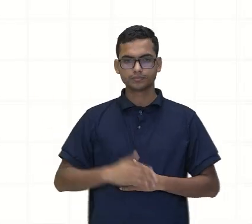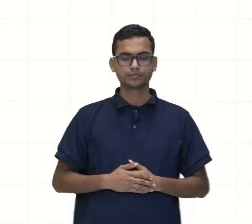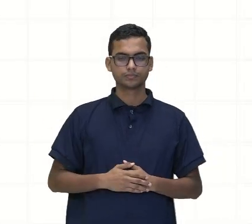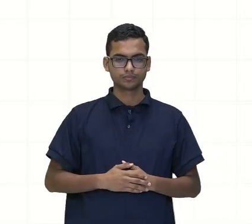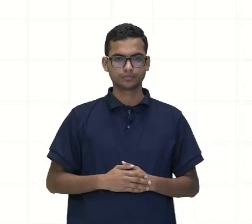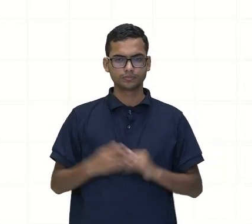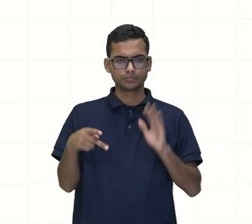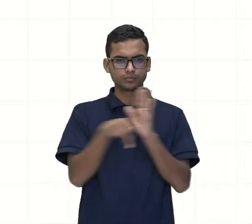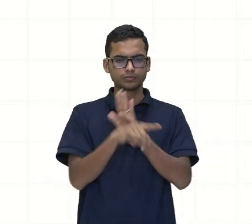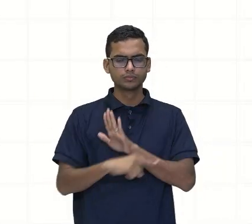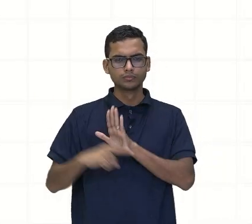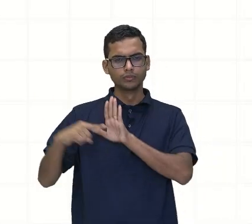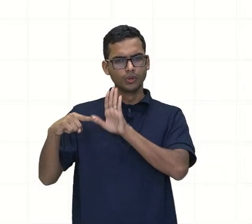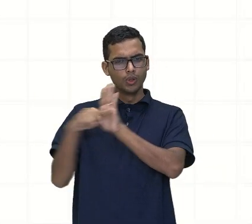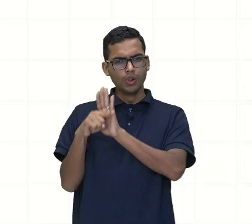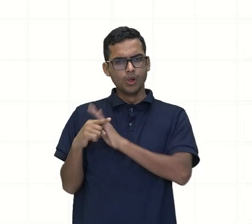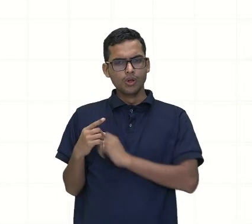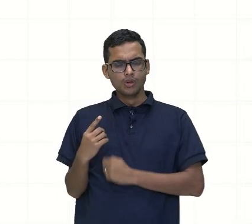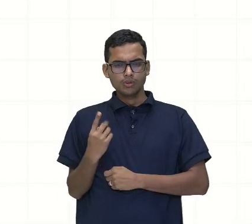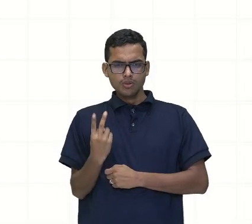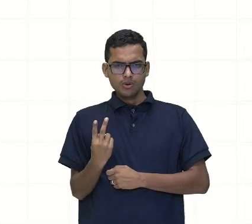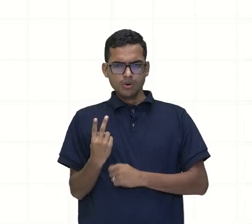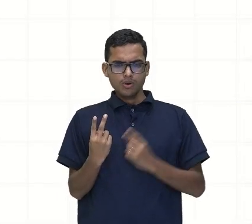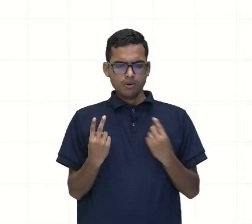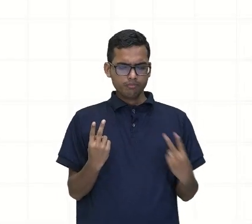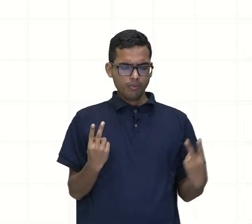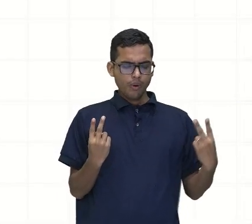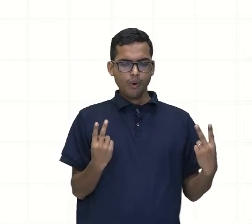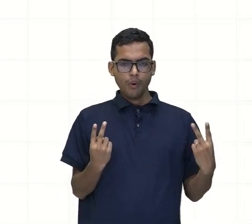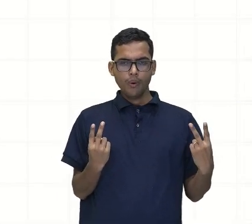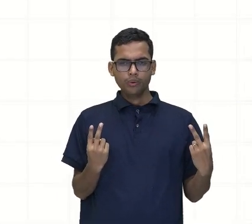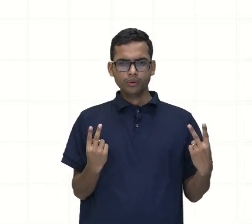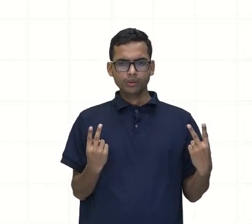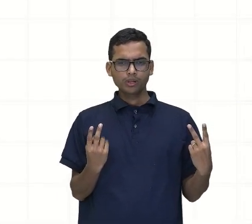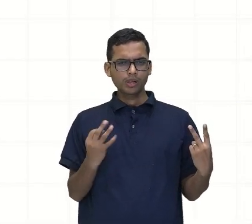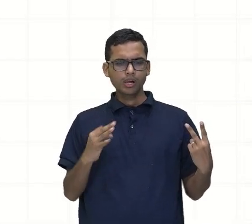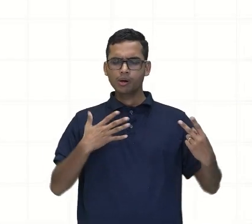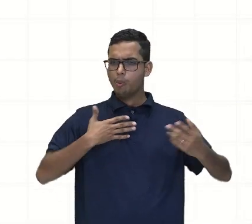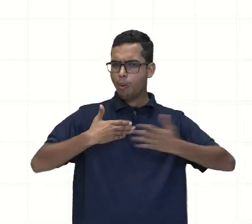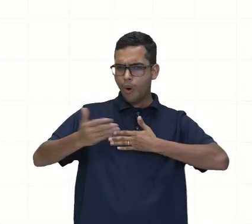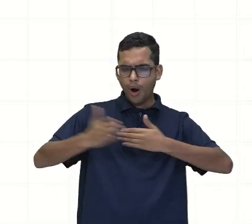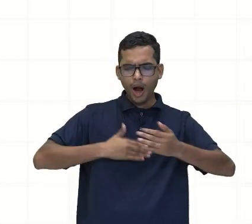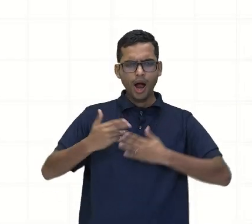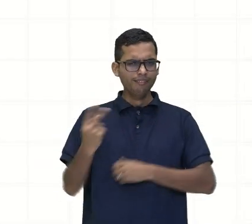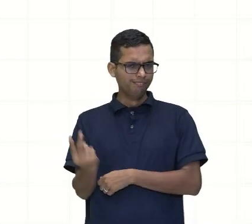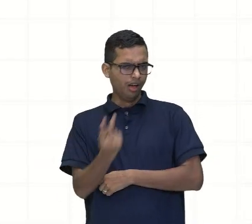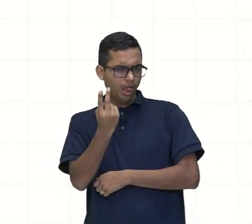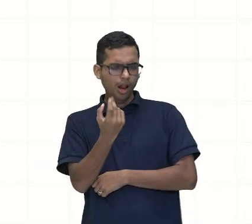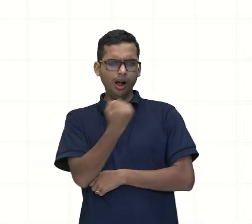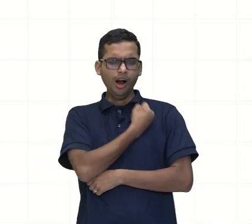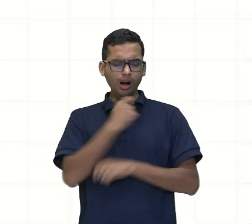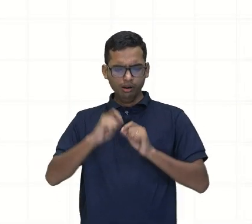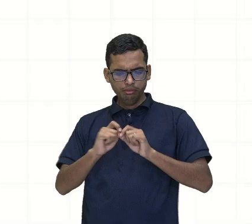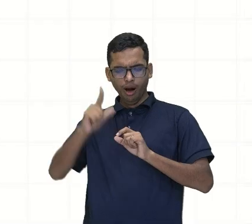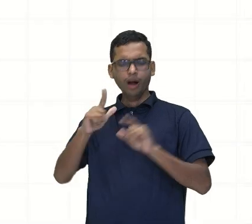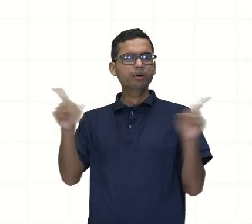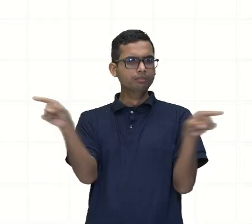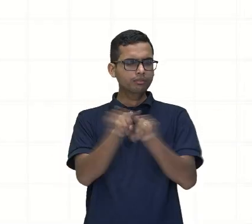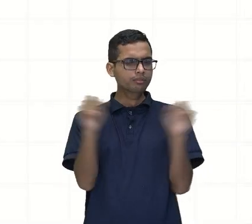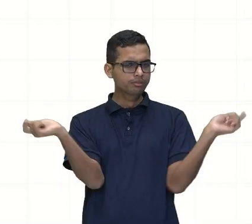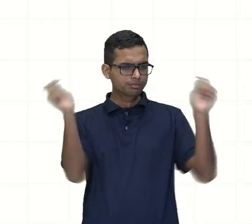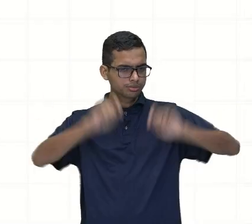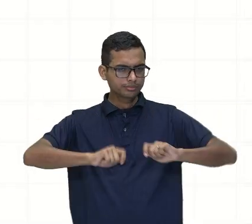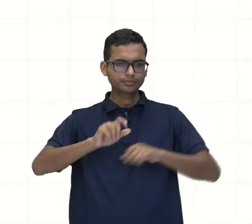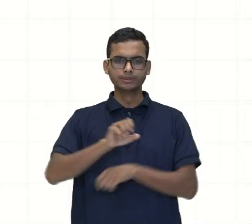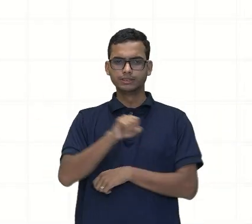Eles estão a uma mesma distância do zero. E isso vai acontecer para qualquer valor. Para valores maiores, também. Se eu